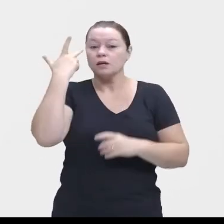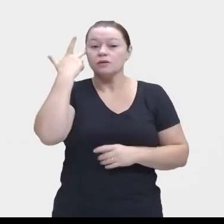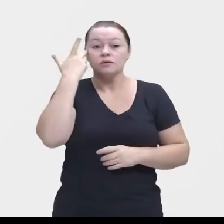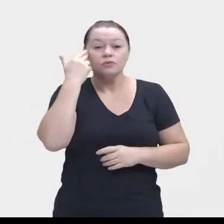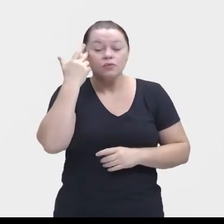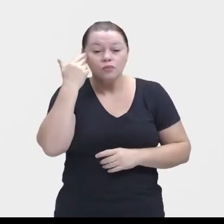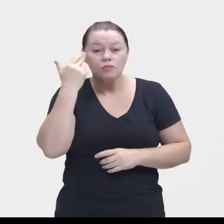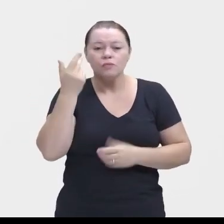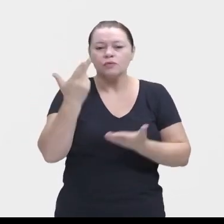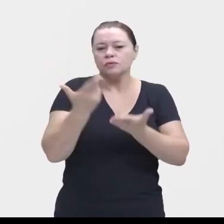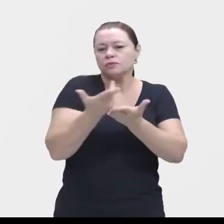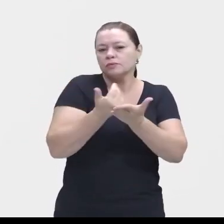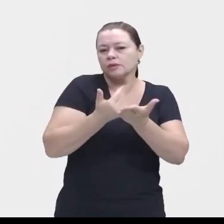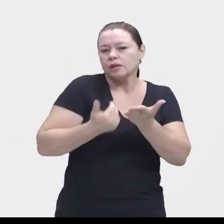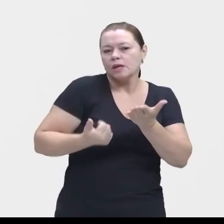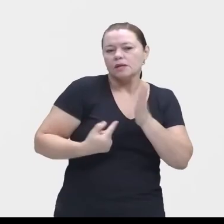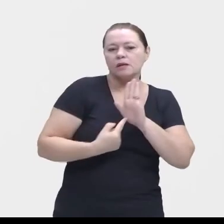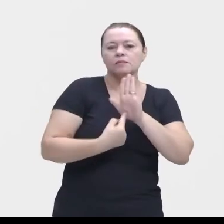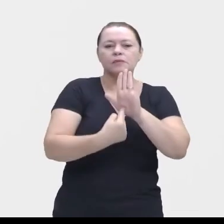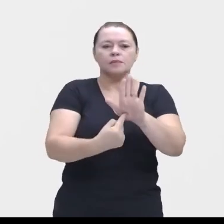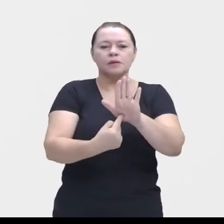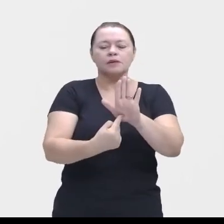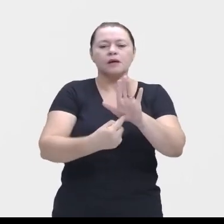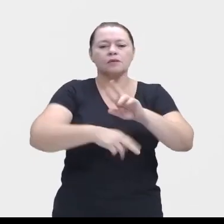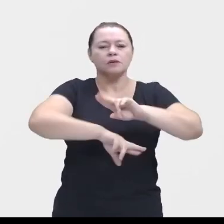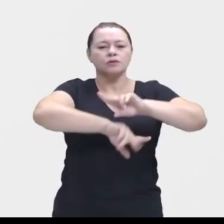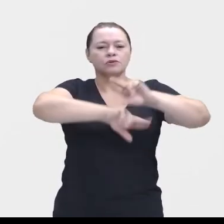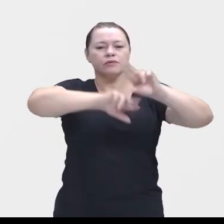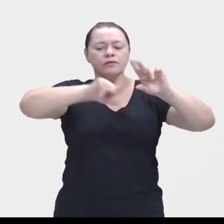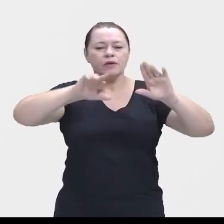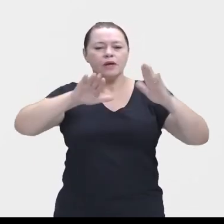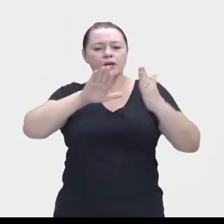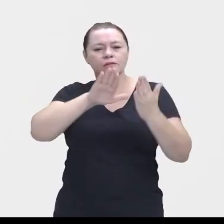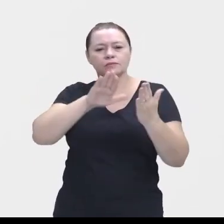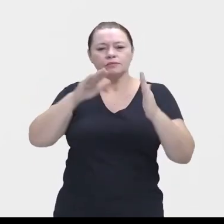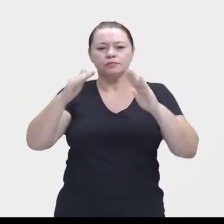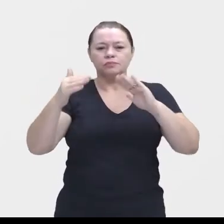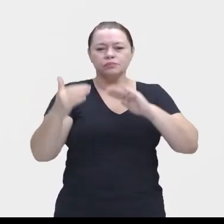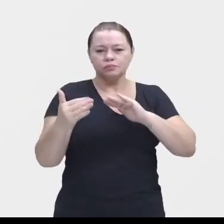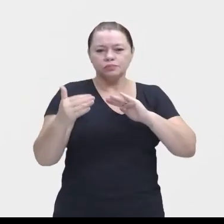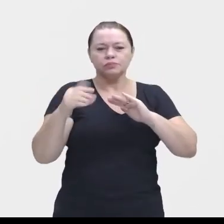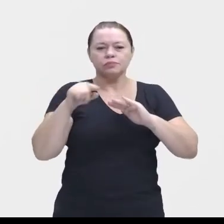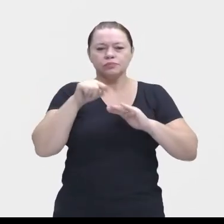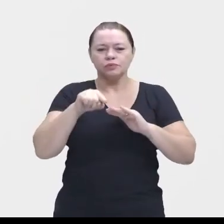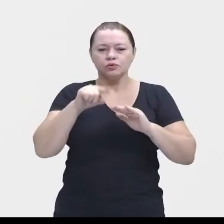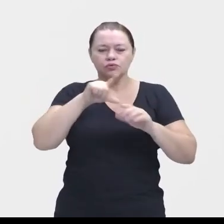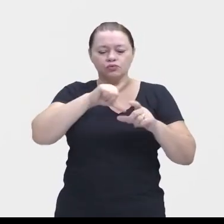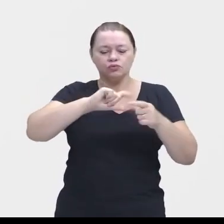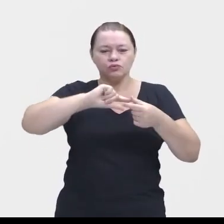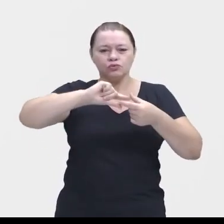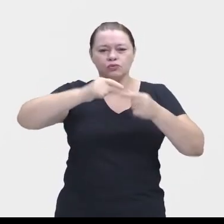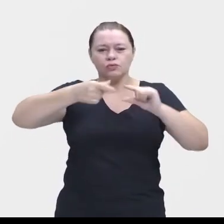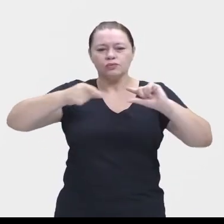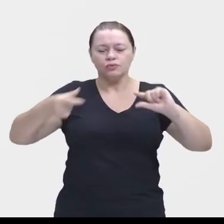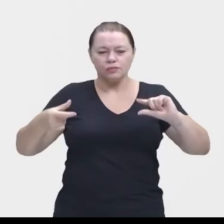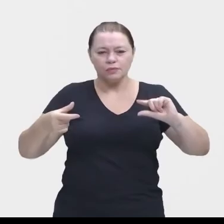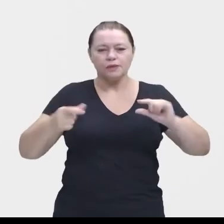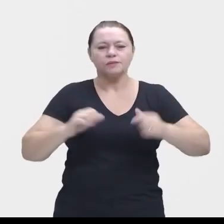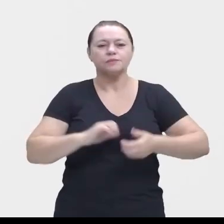comuns, em desenhos apresentados em diferentes disposições ou em